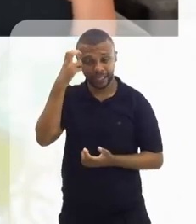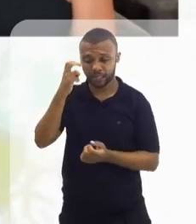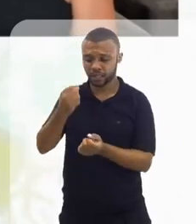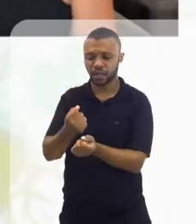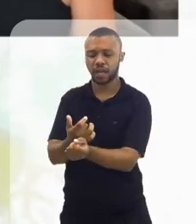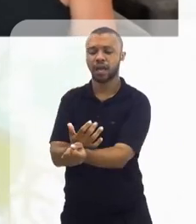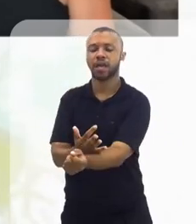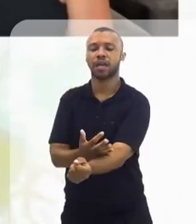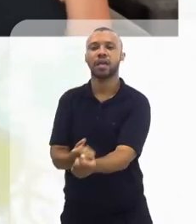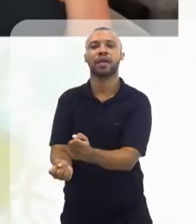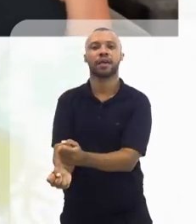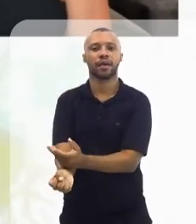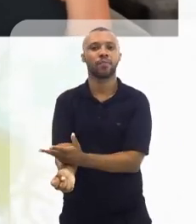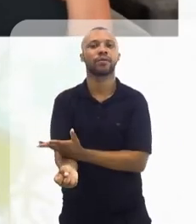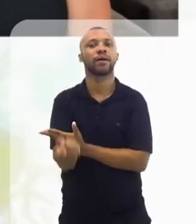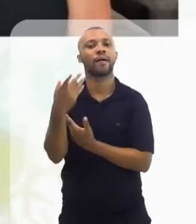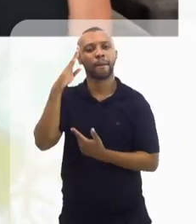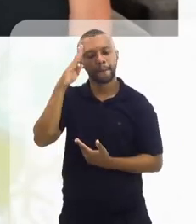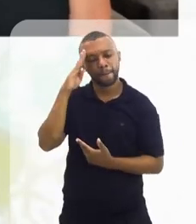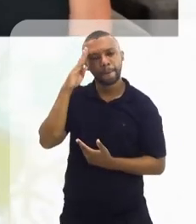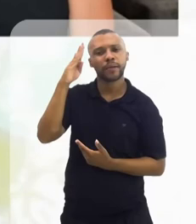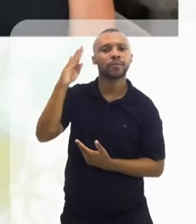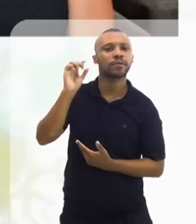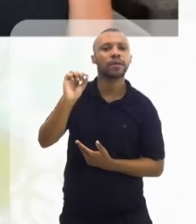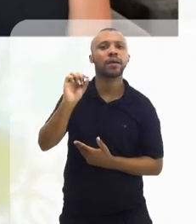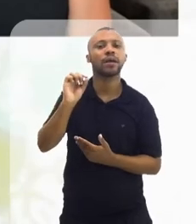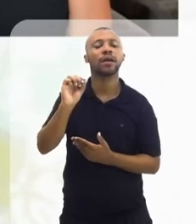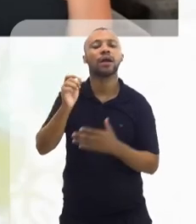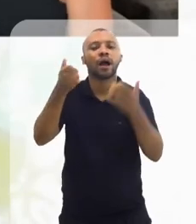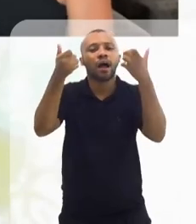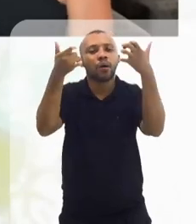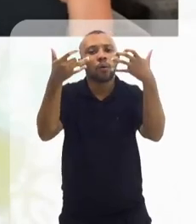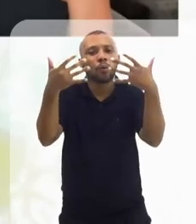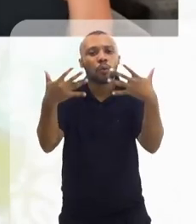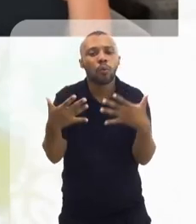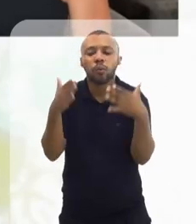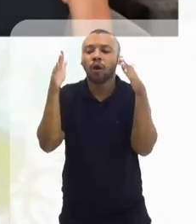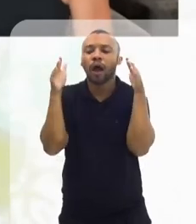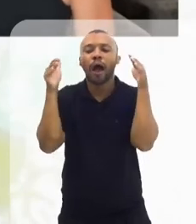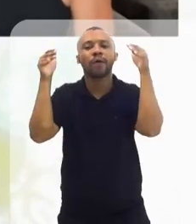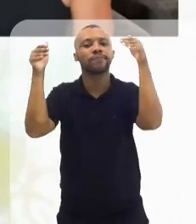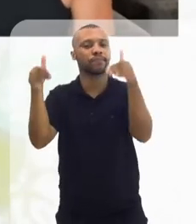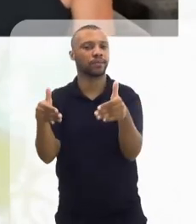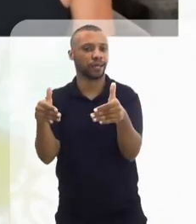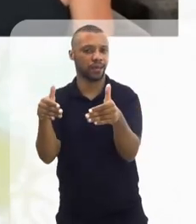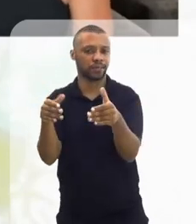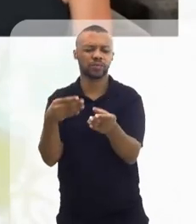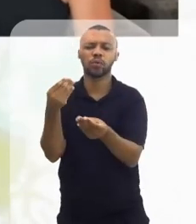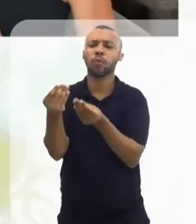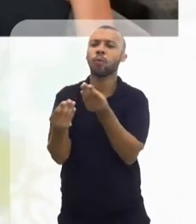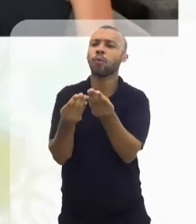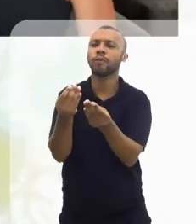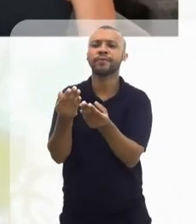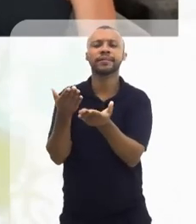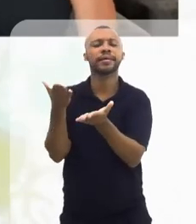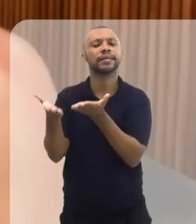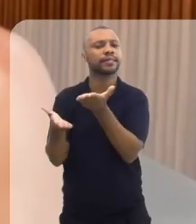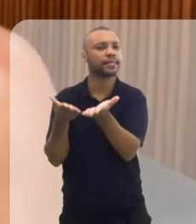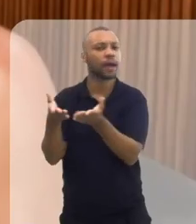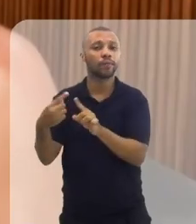Eu acho que a inteligência emocional e principalmente a abordagem de